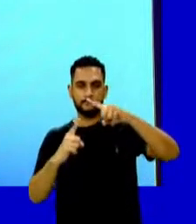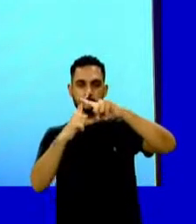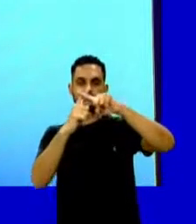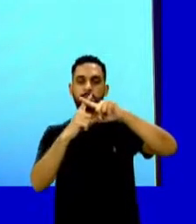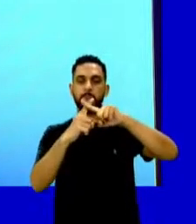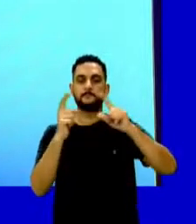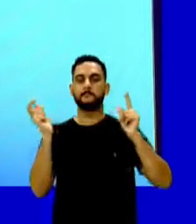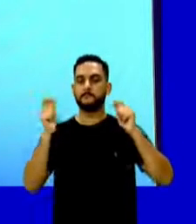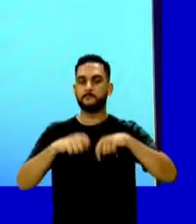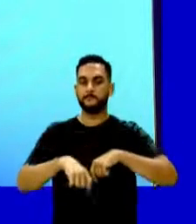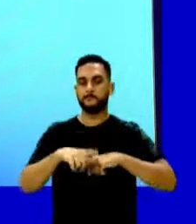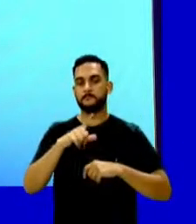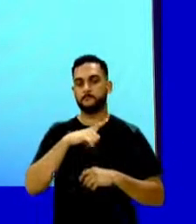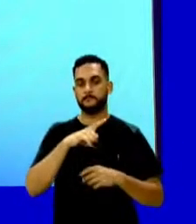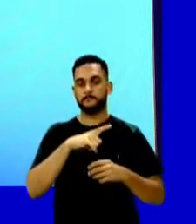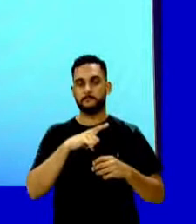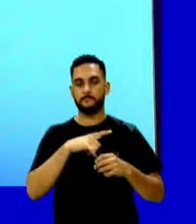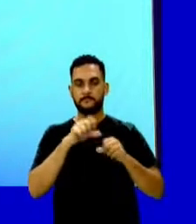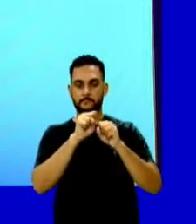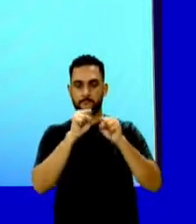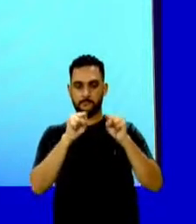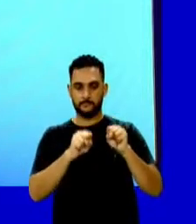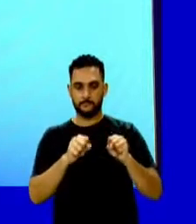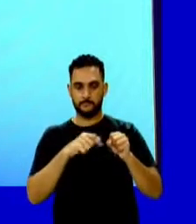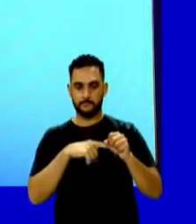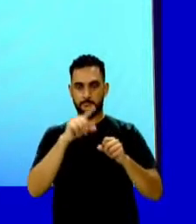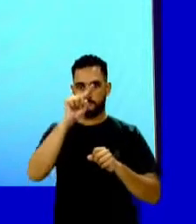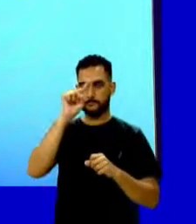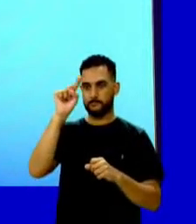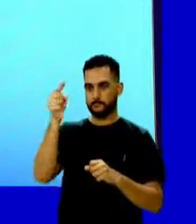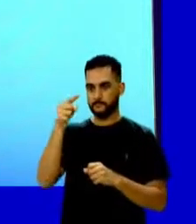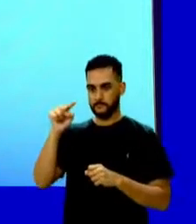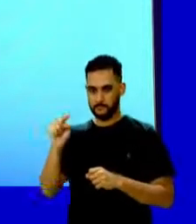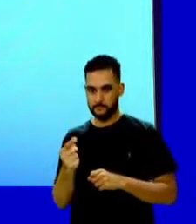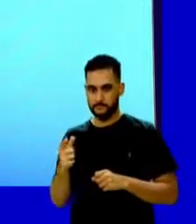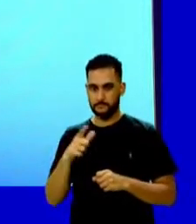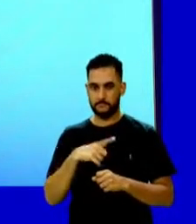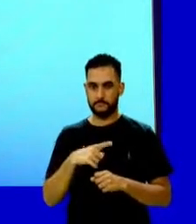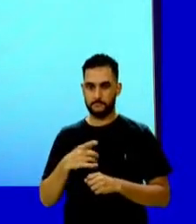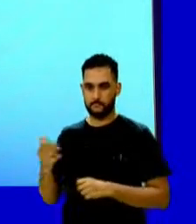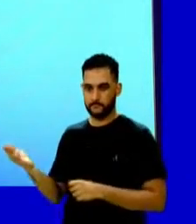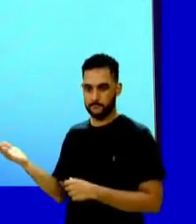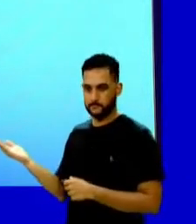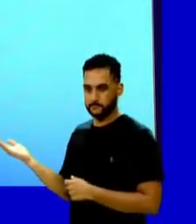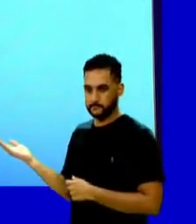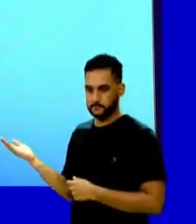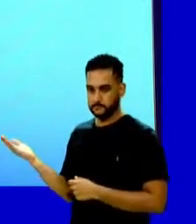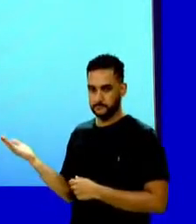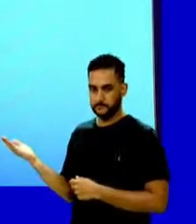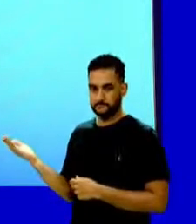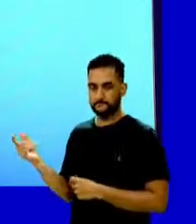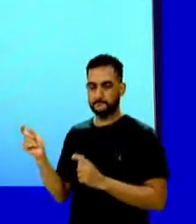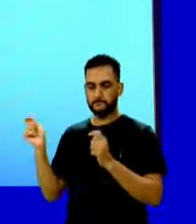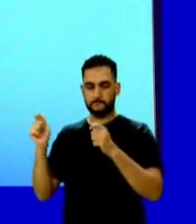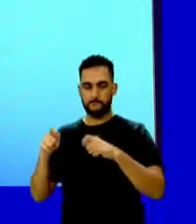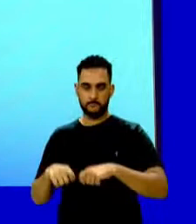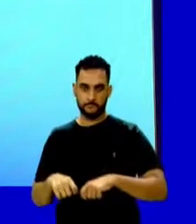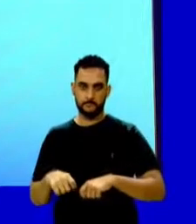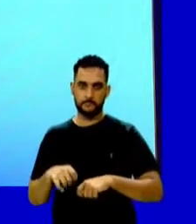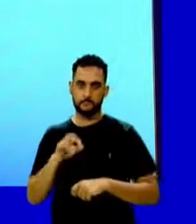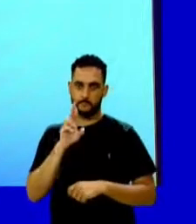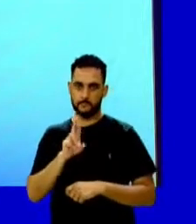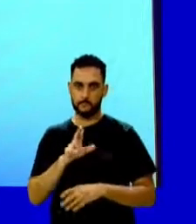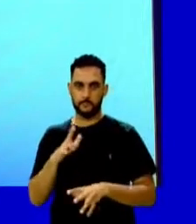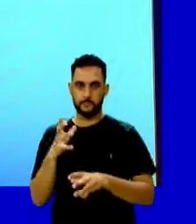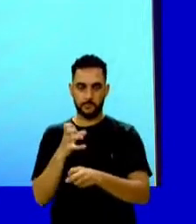encontrados solucionando o sistema Y e vai m11x mais nenhum Y2